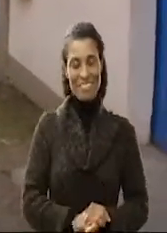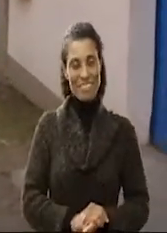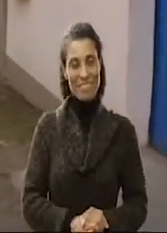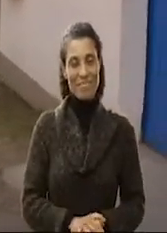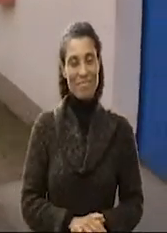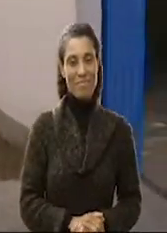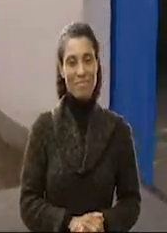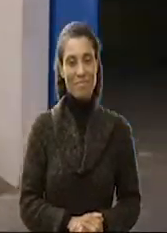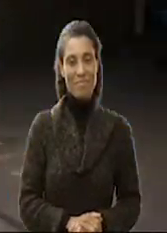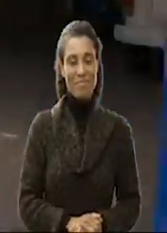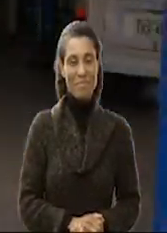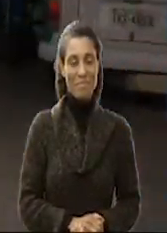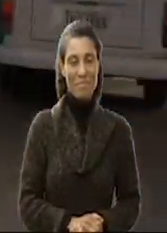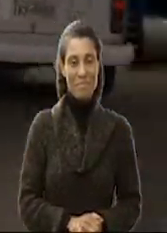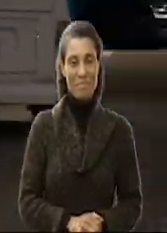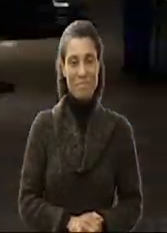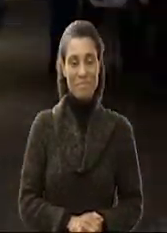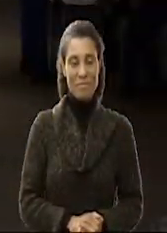Música